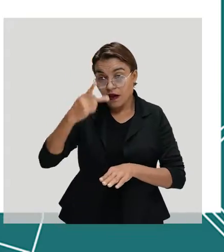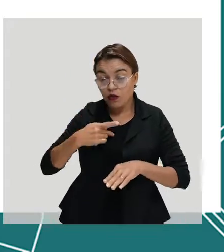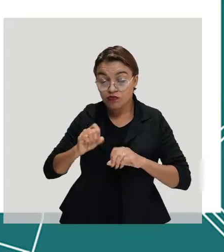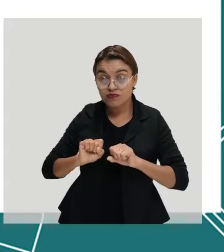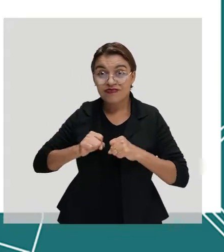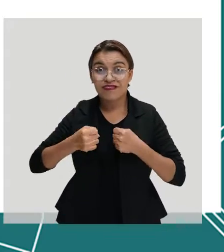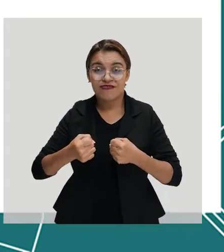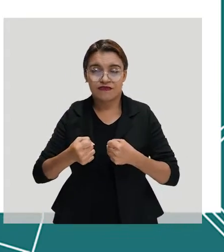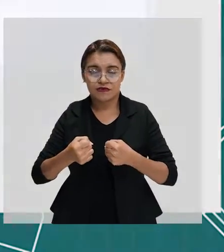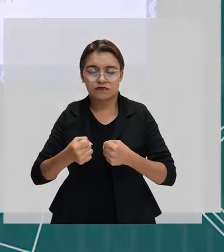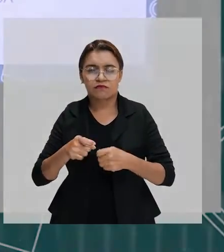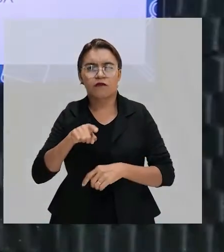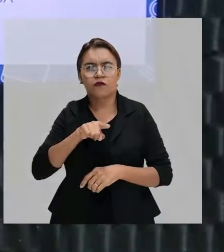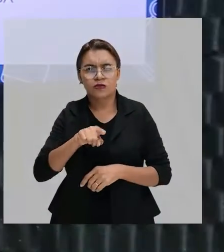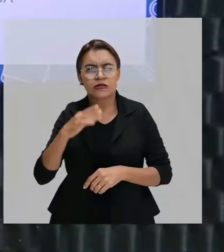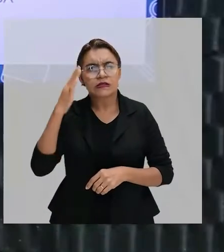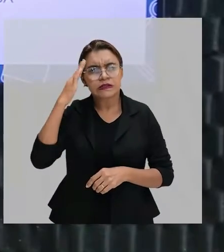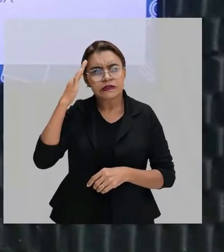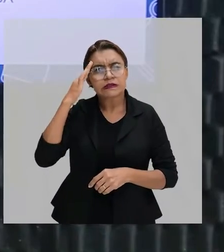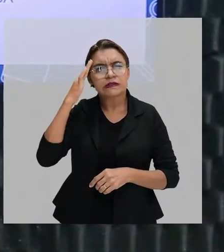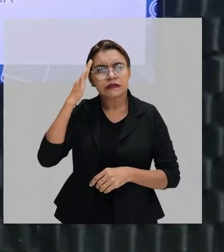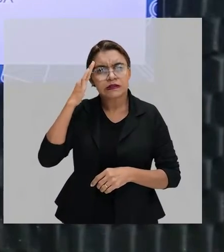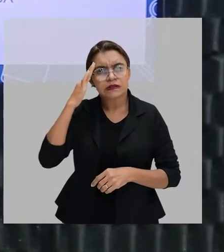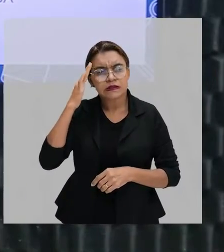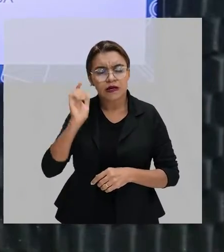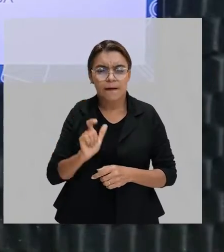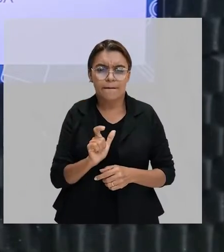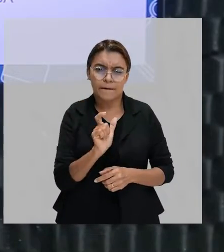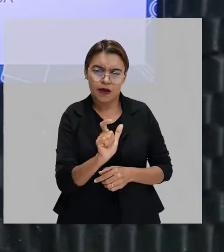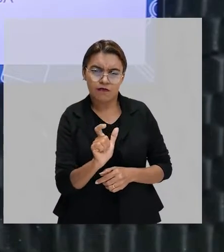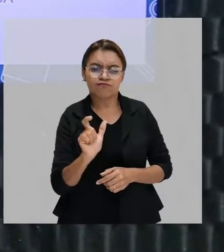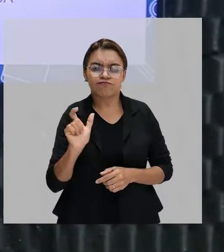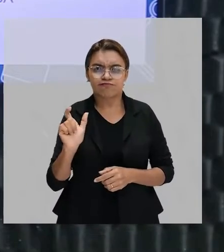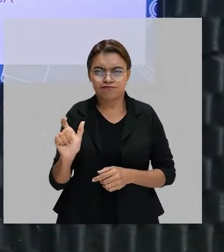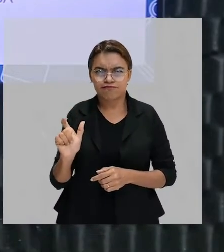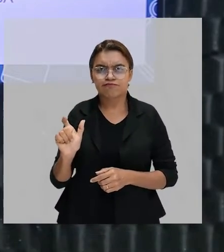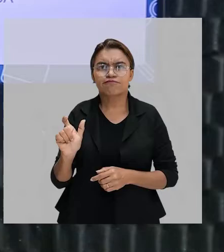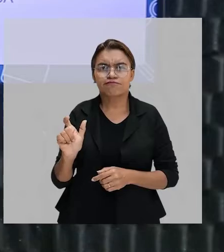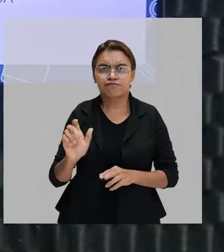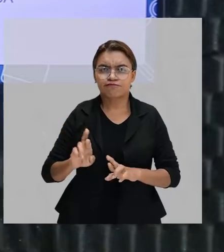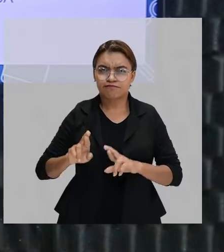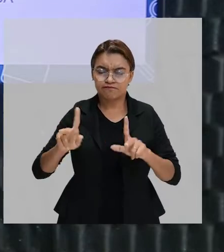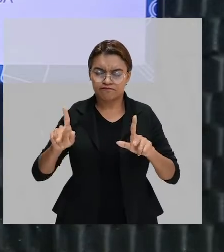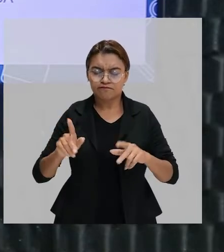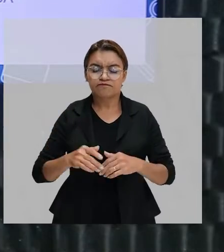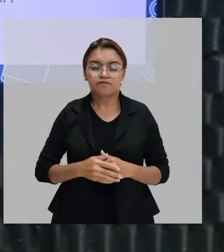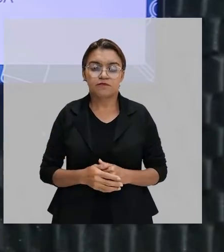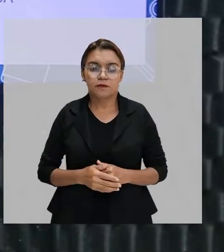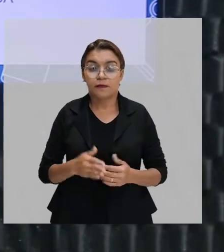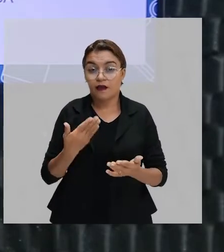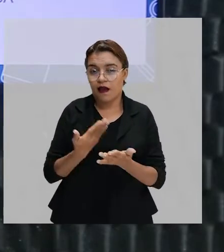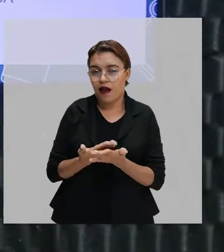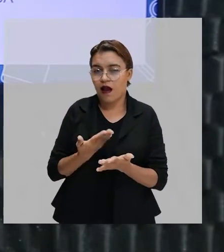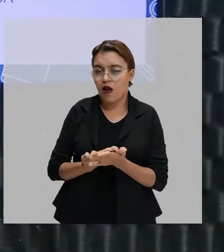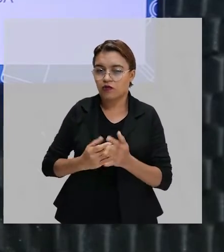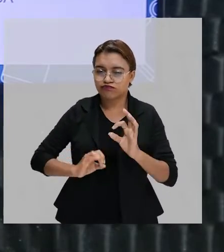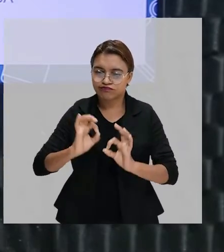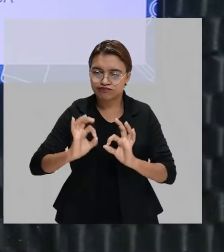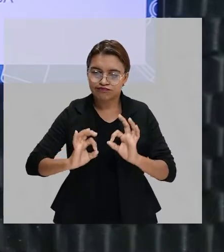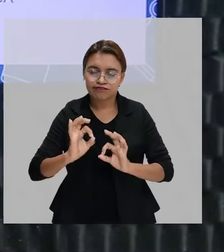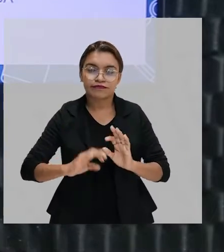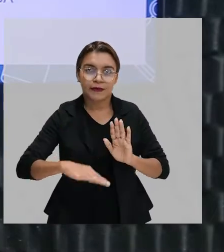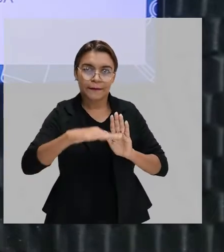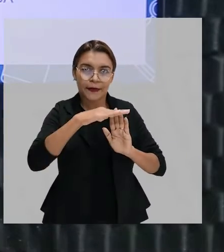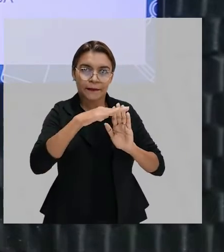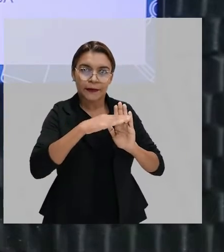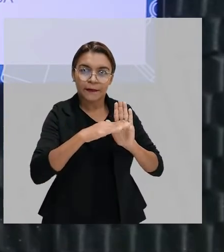perspectivas para que vocês consigam diferenciar essas duas expressões então aula tá organizada dessa forma aqui ó